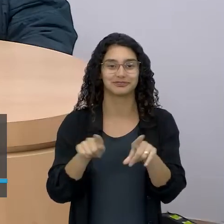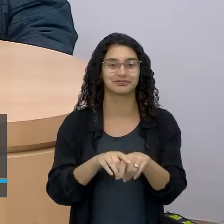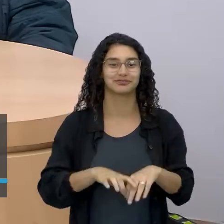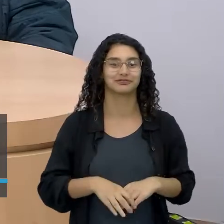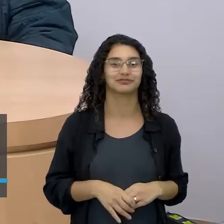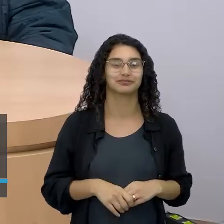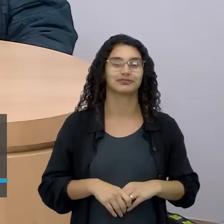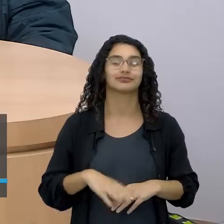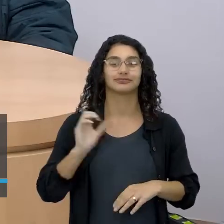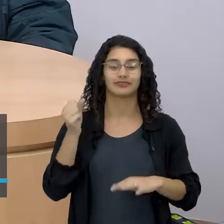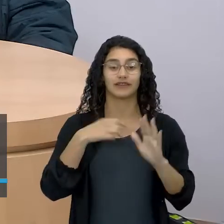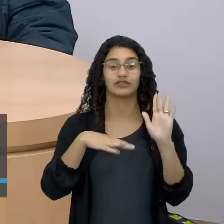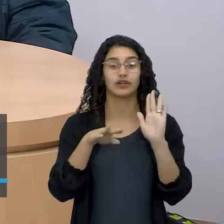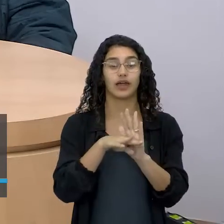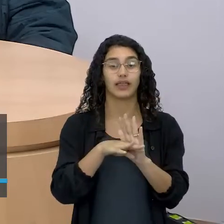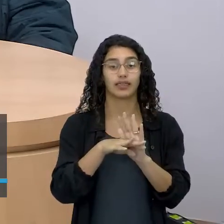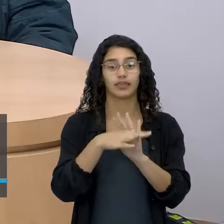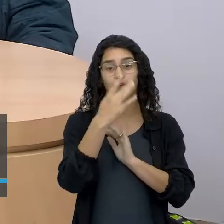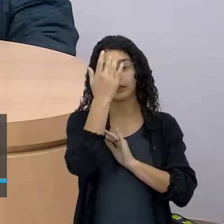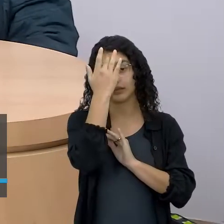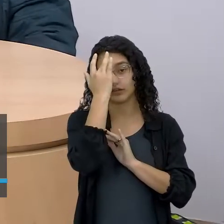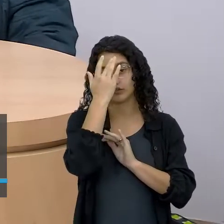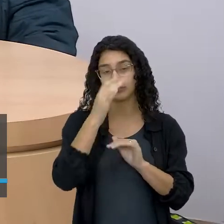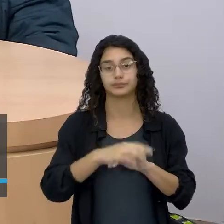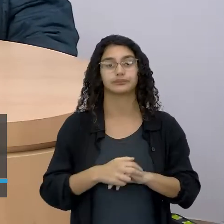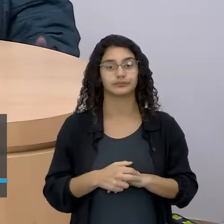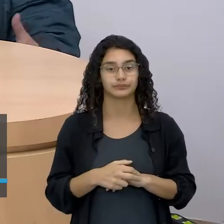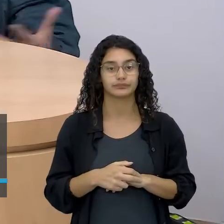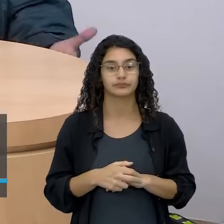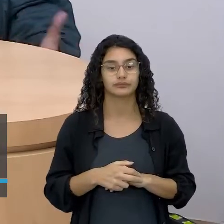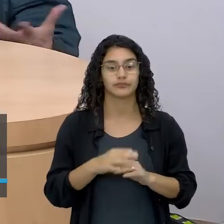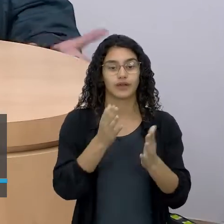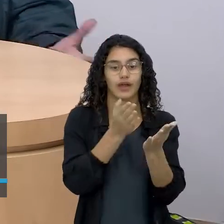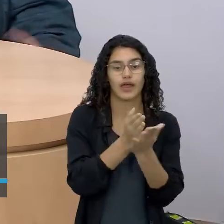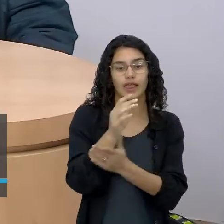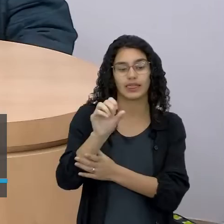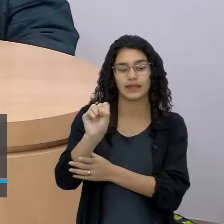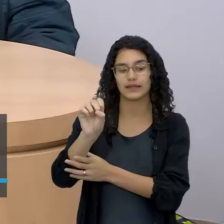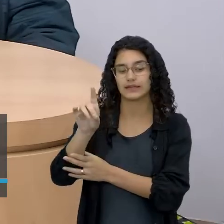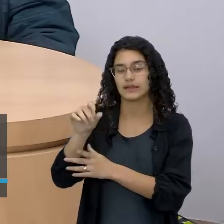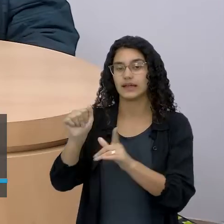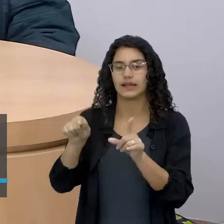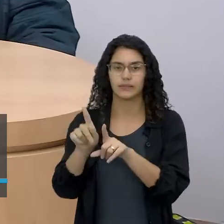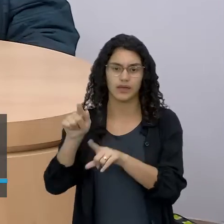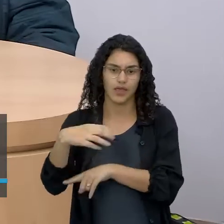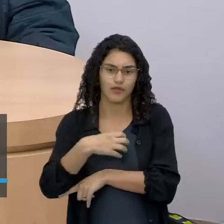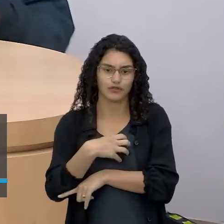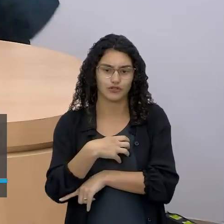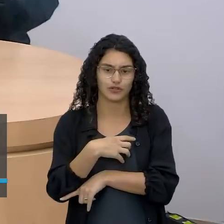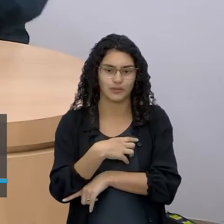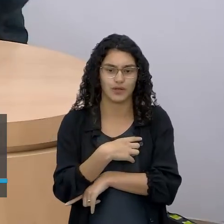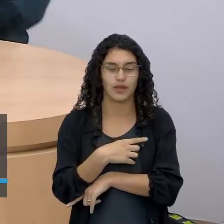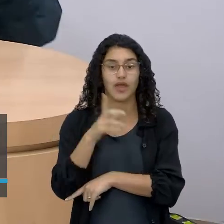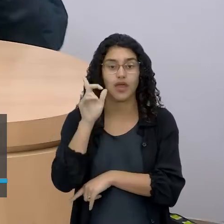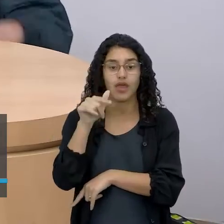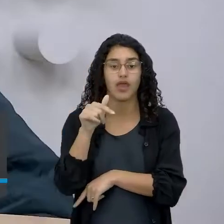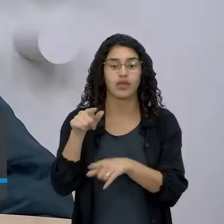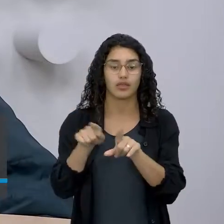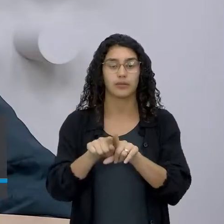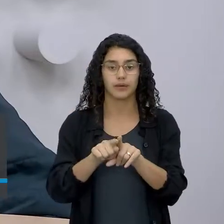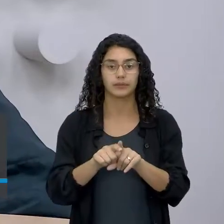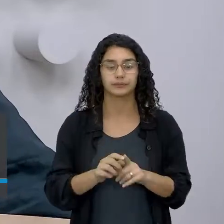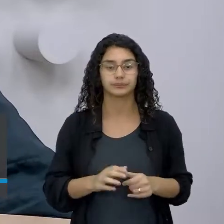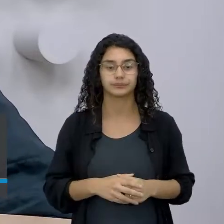Sim. Chegou até a Índia. Né? A Rota da Seda é uma espécie de globalização aí também, né? Oriente e Ocidente,